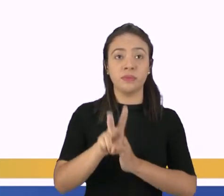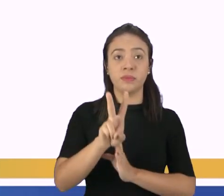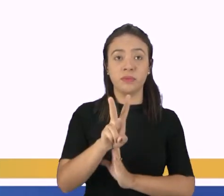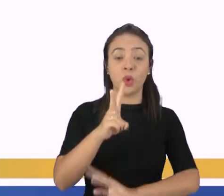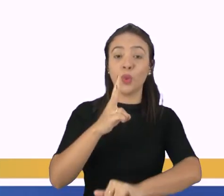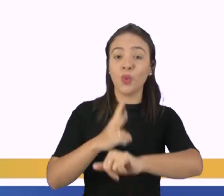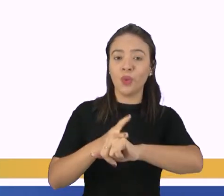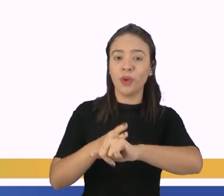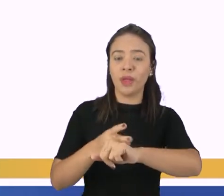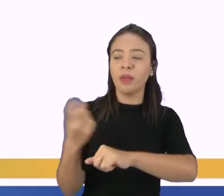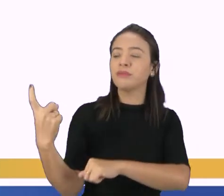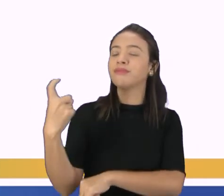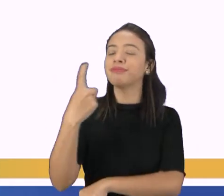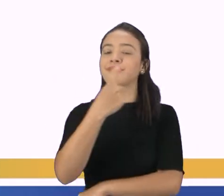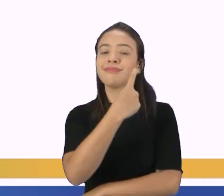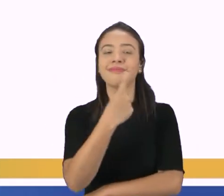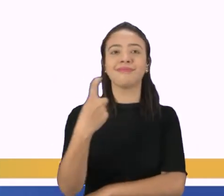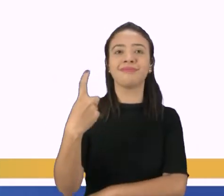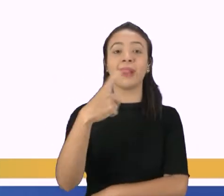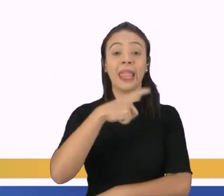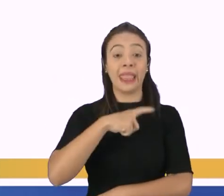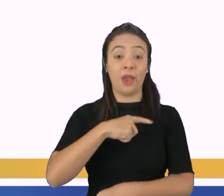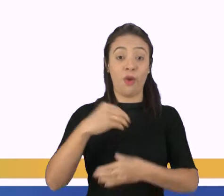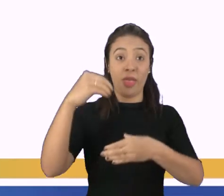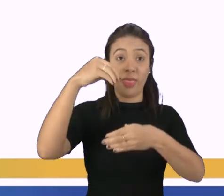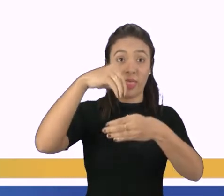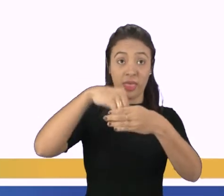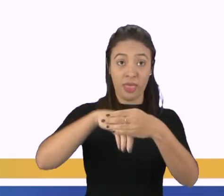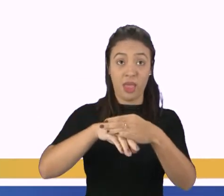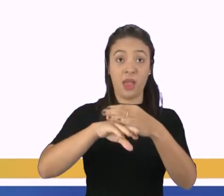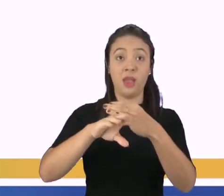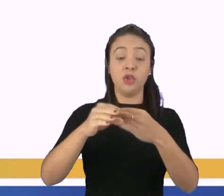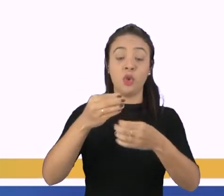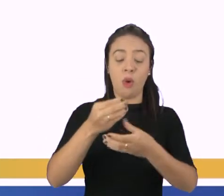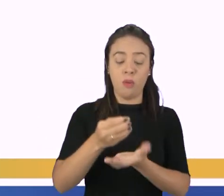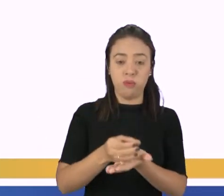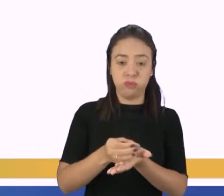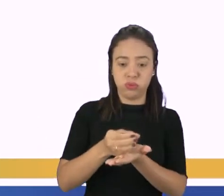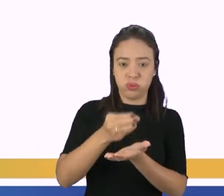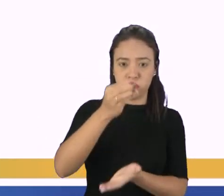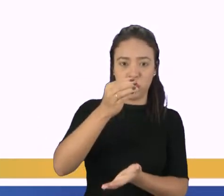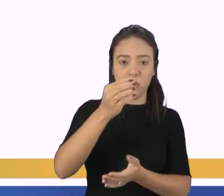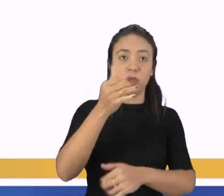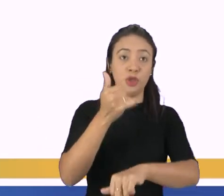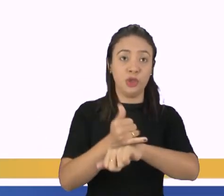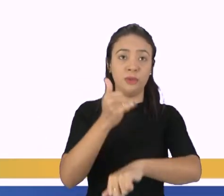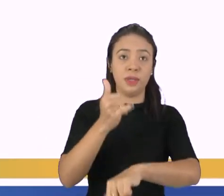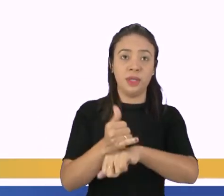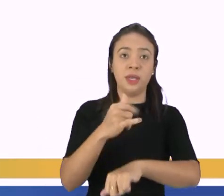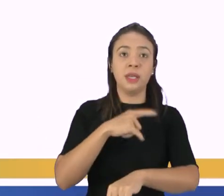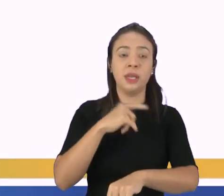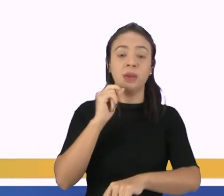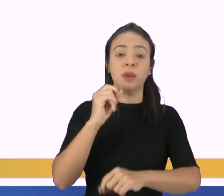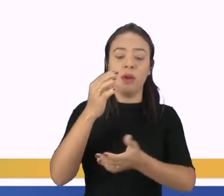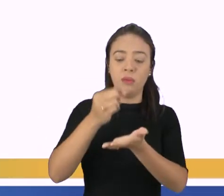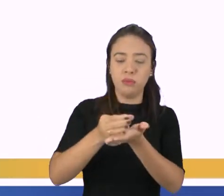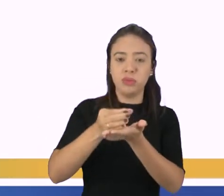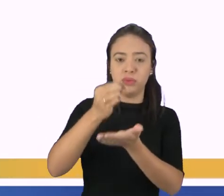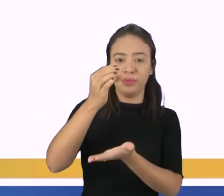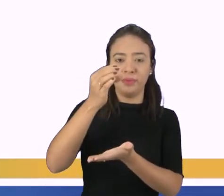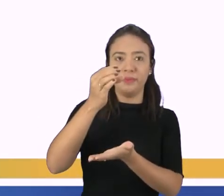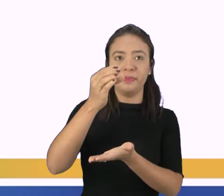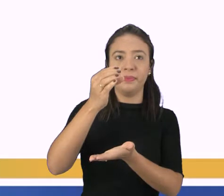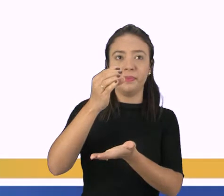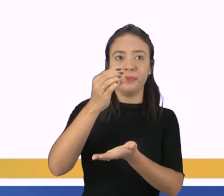de perfume vem acondicionado dentro de uma lata metálica cujo formato é de um